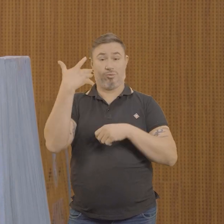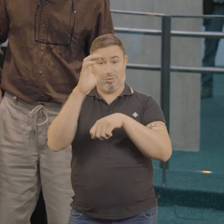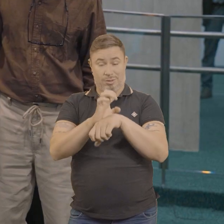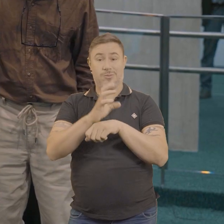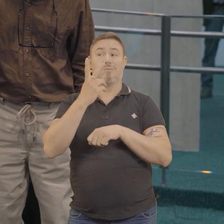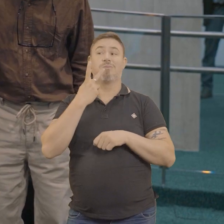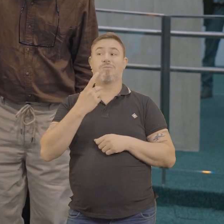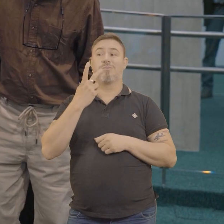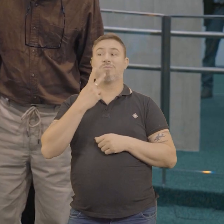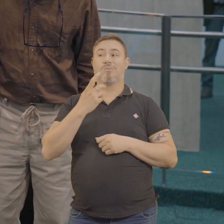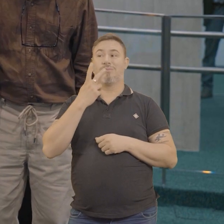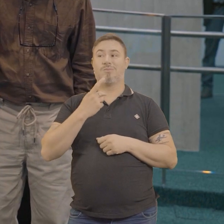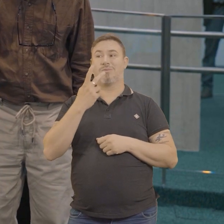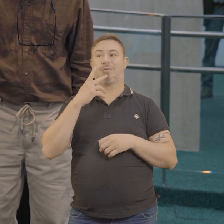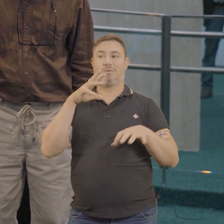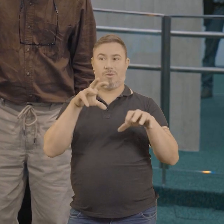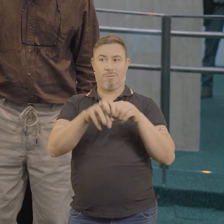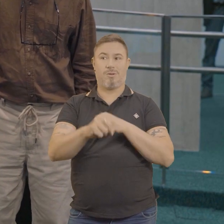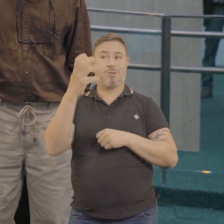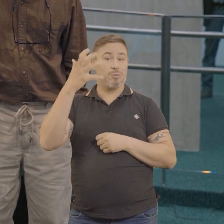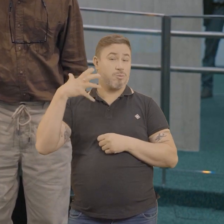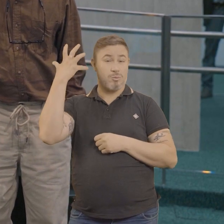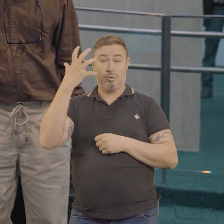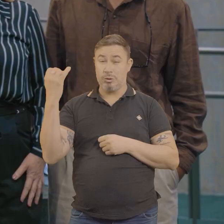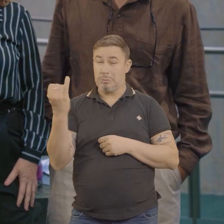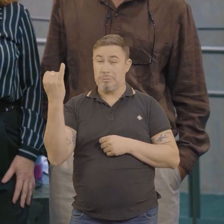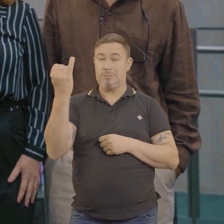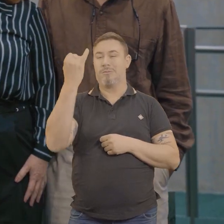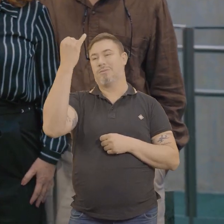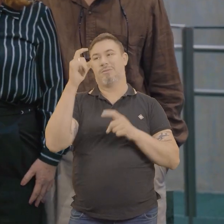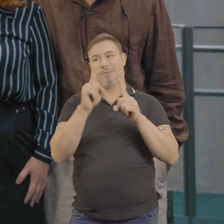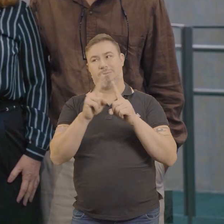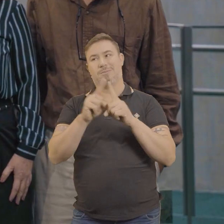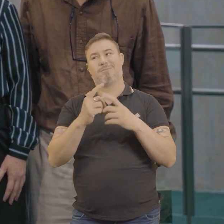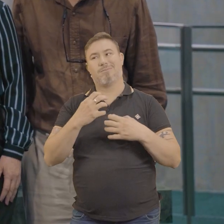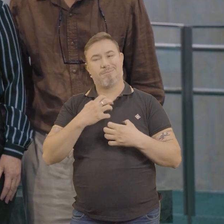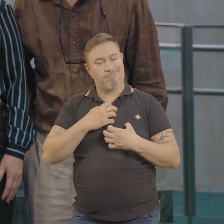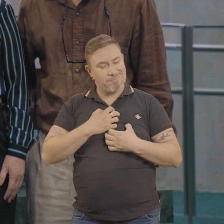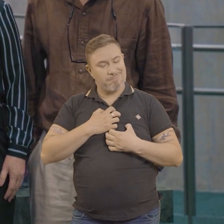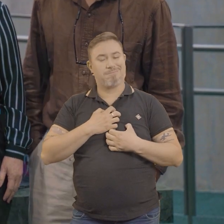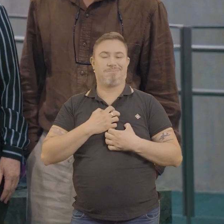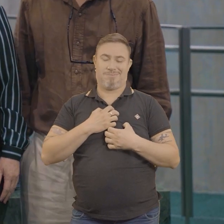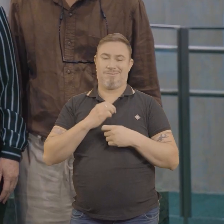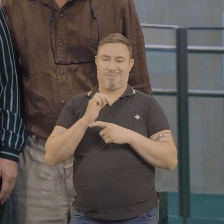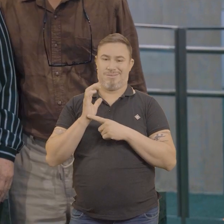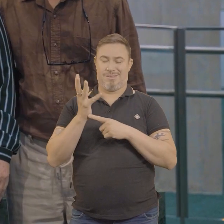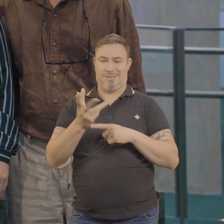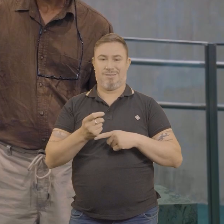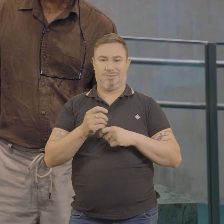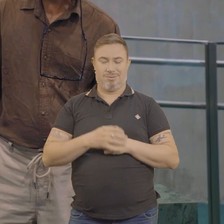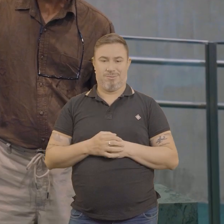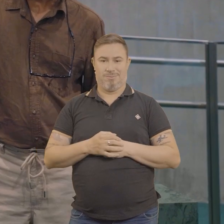Ceará, formando músicos de elevado conhecimento e profundo sentimento artístico.